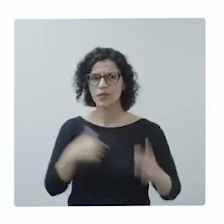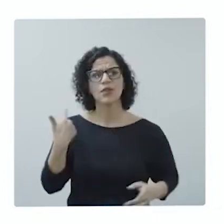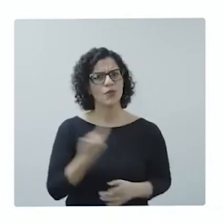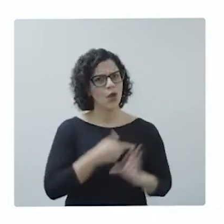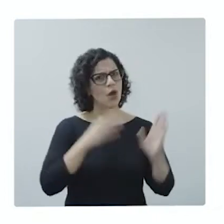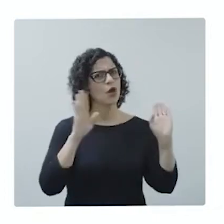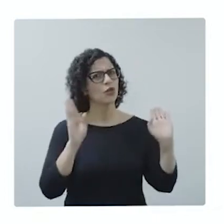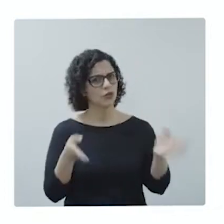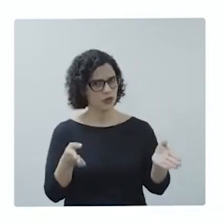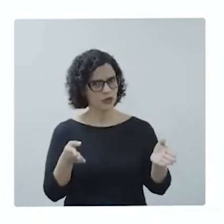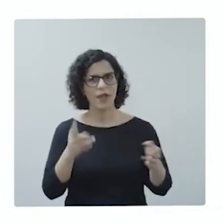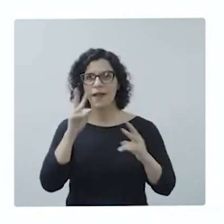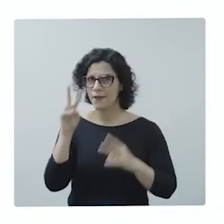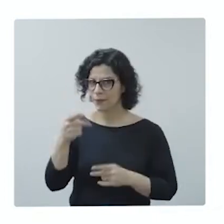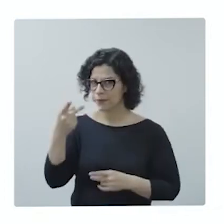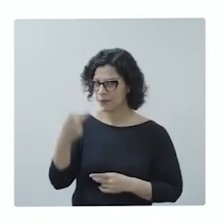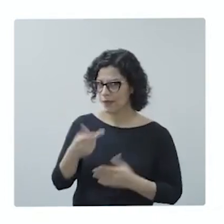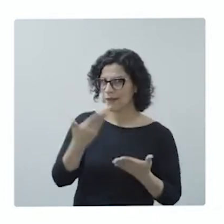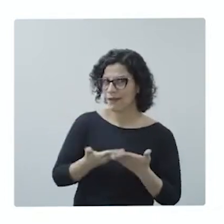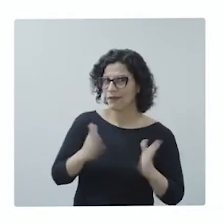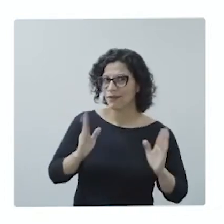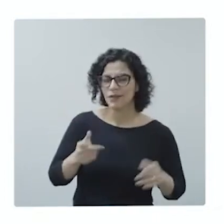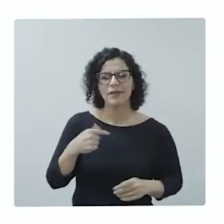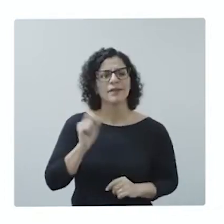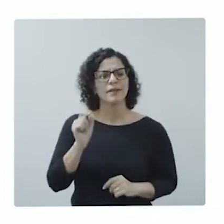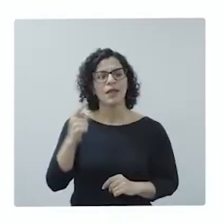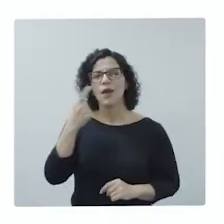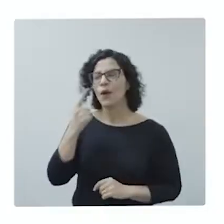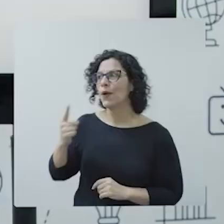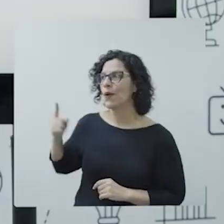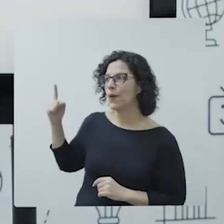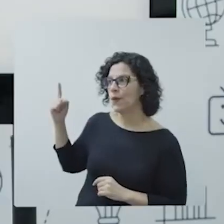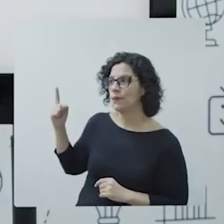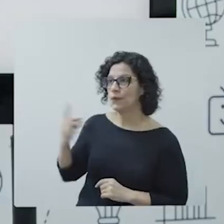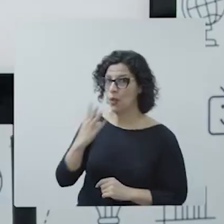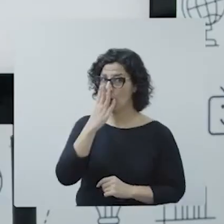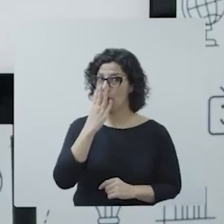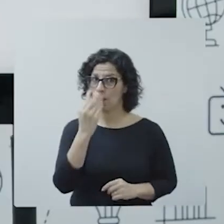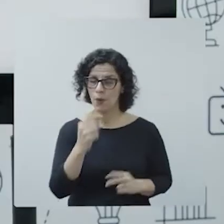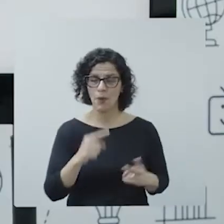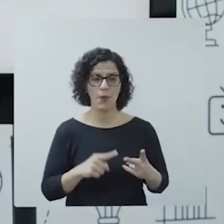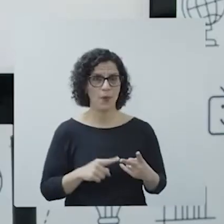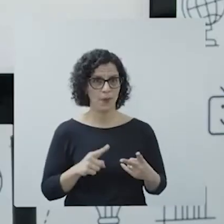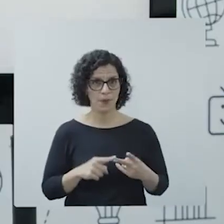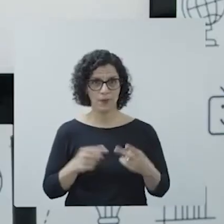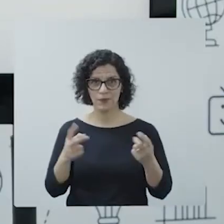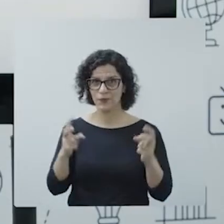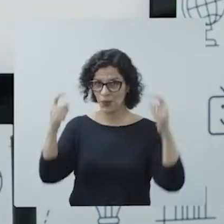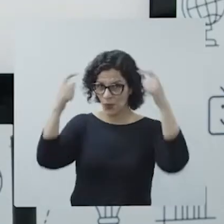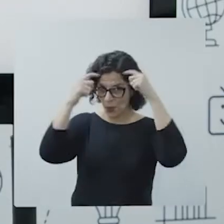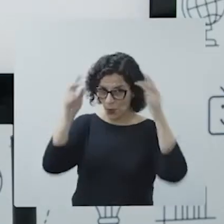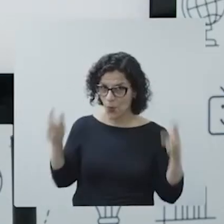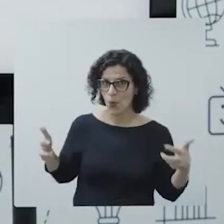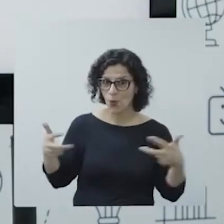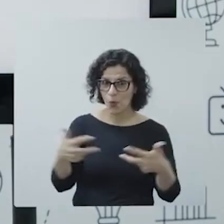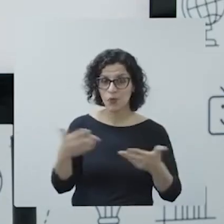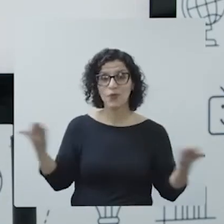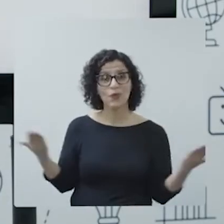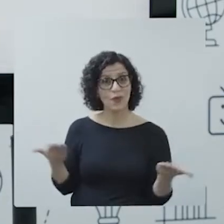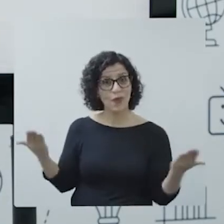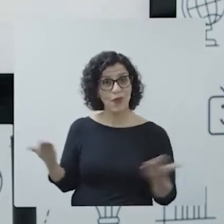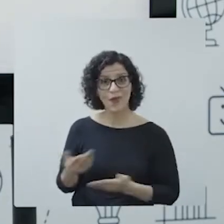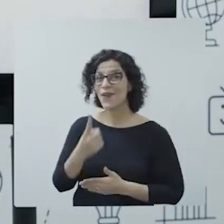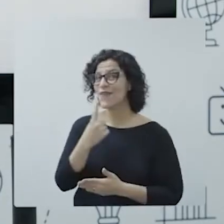nós já vimos aqui na nossa aula. Aqui atrás temos o lobo, o urso e